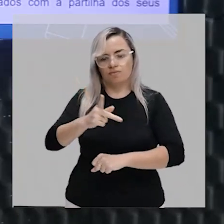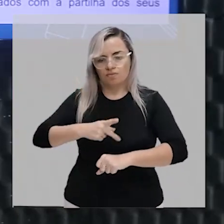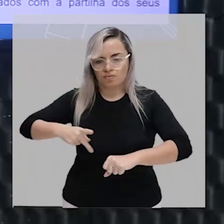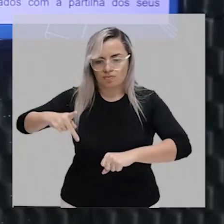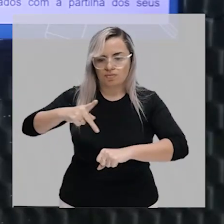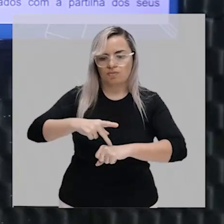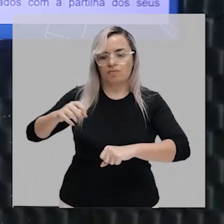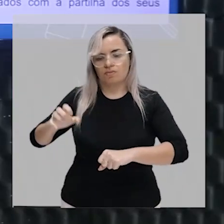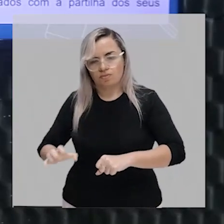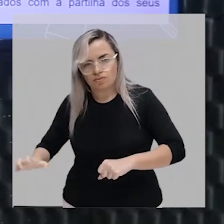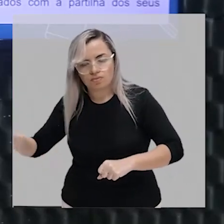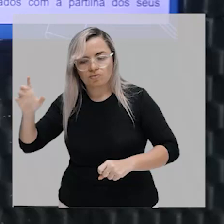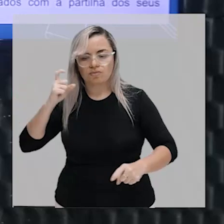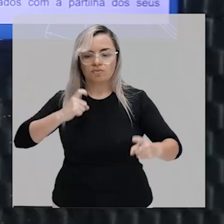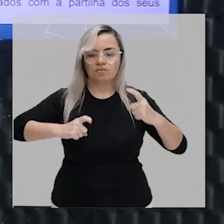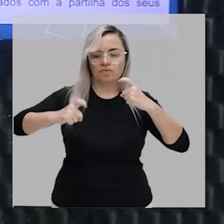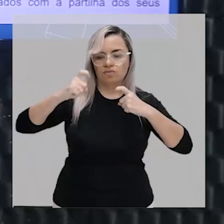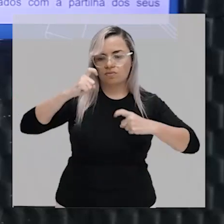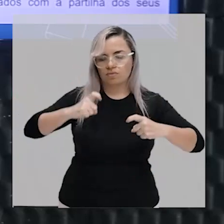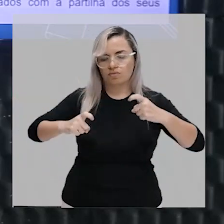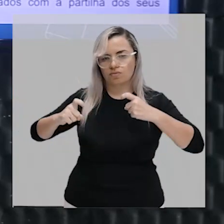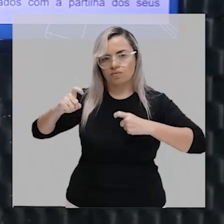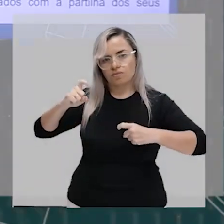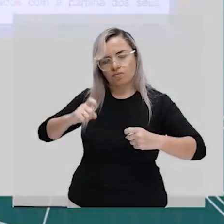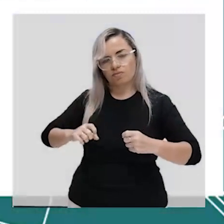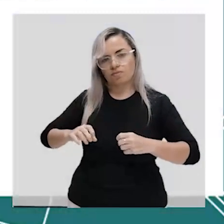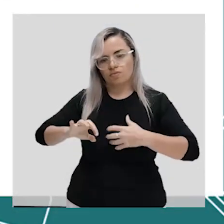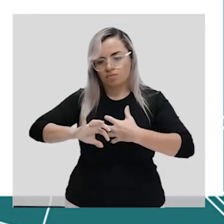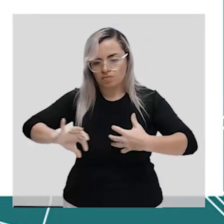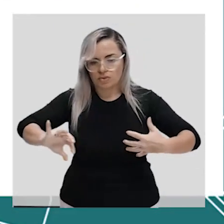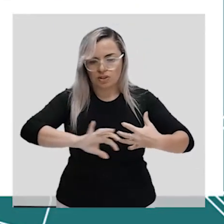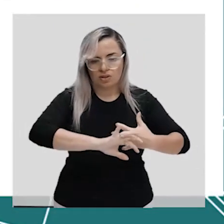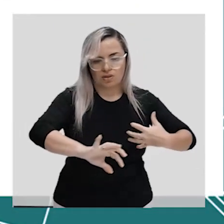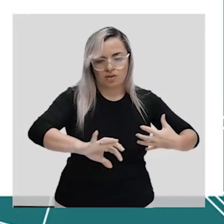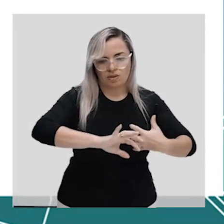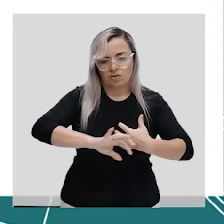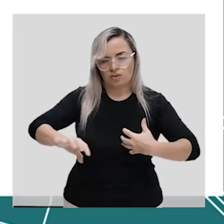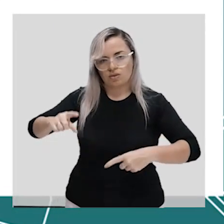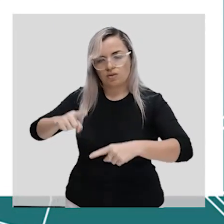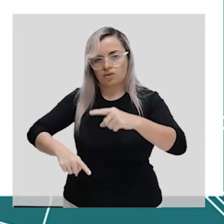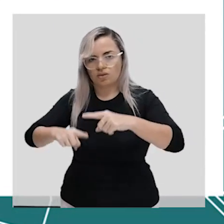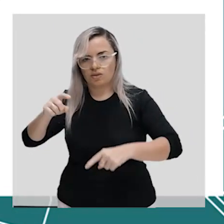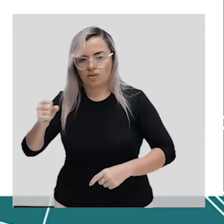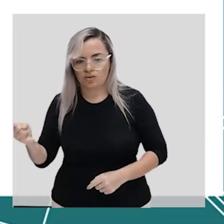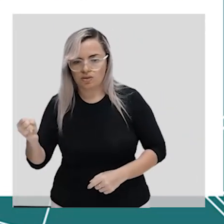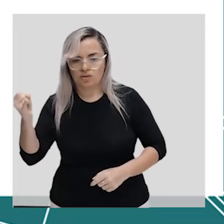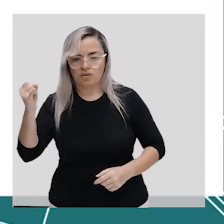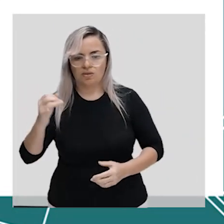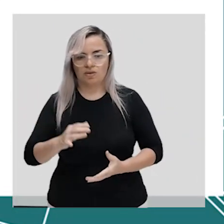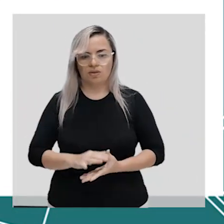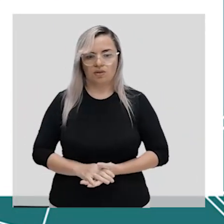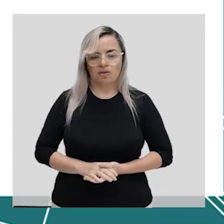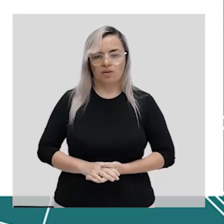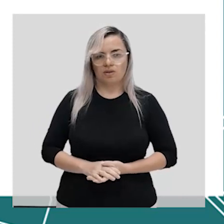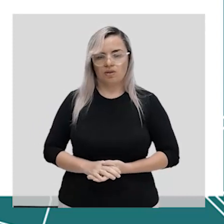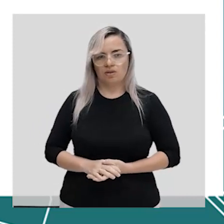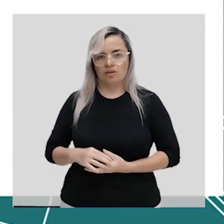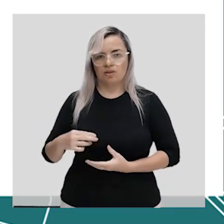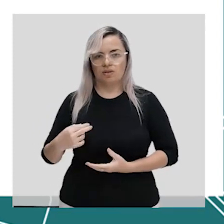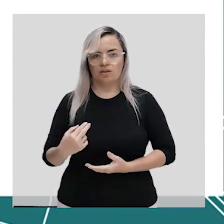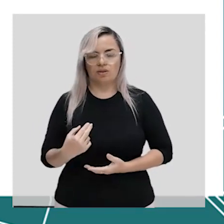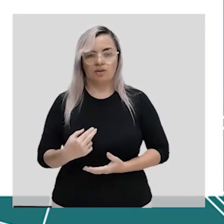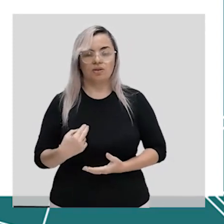europeus preocupados com a partilha dos seus recursos naturais. Ok? Aqui nós temos o